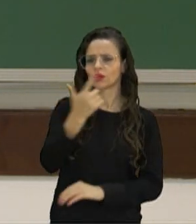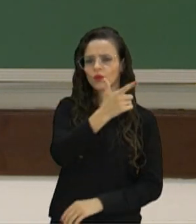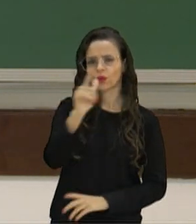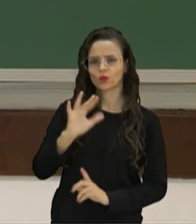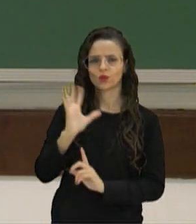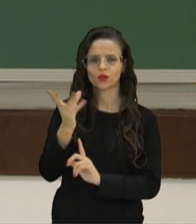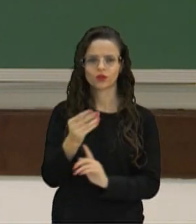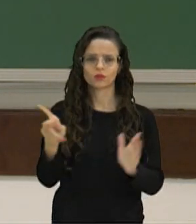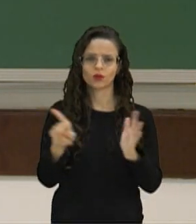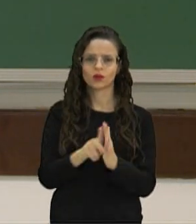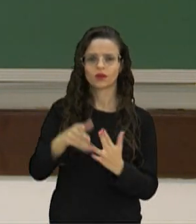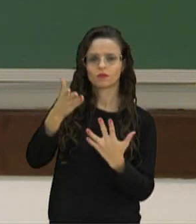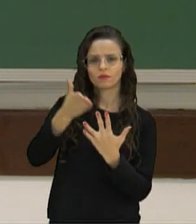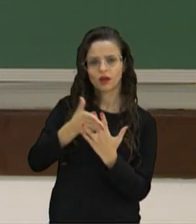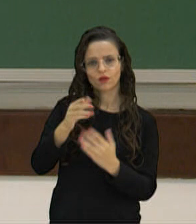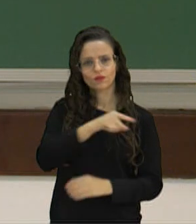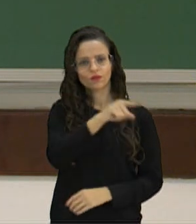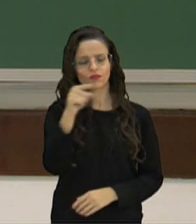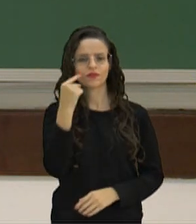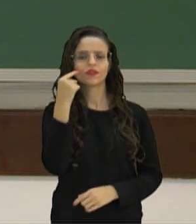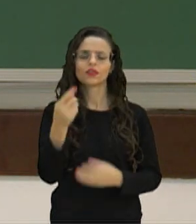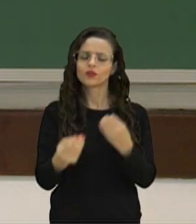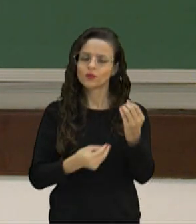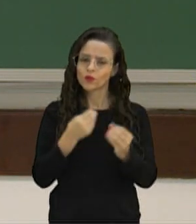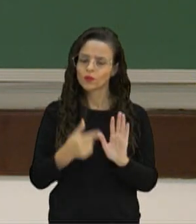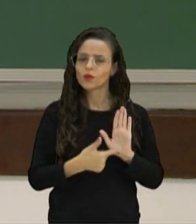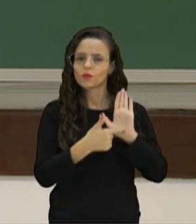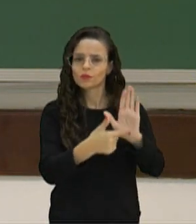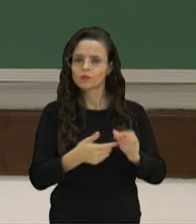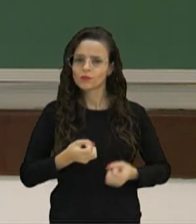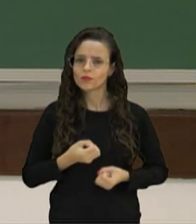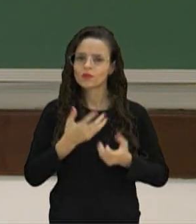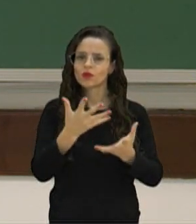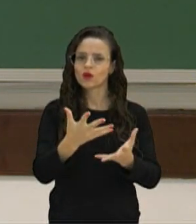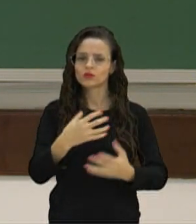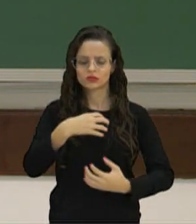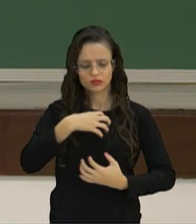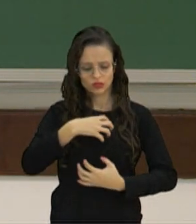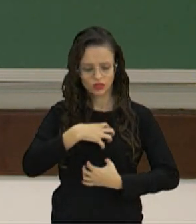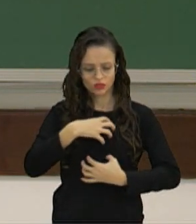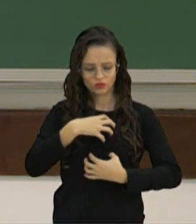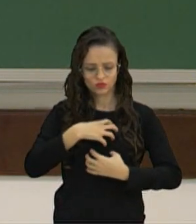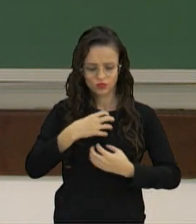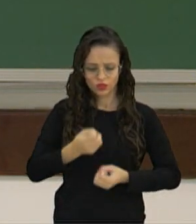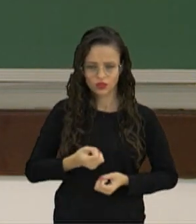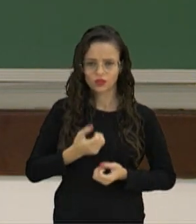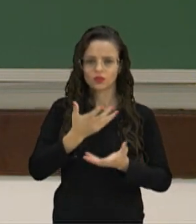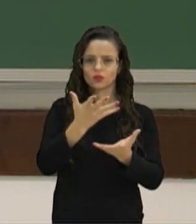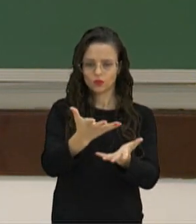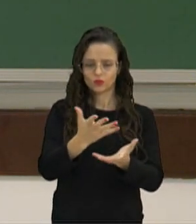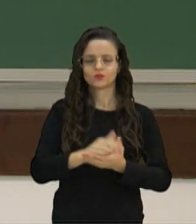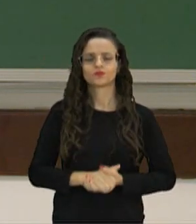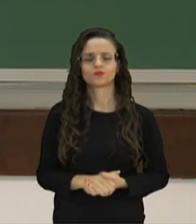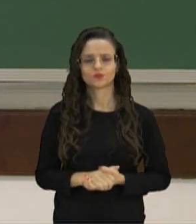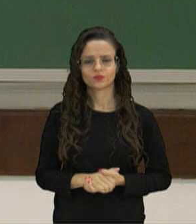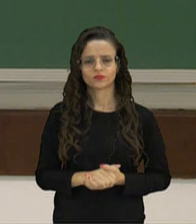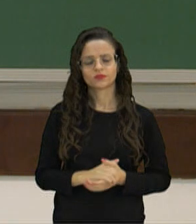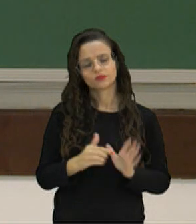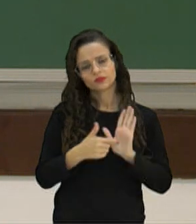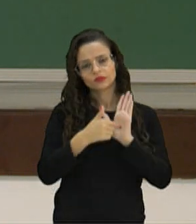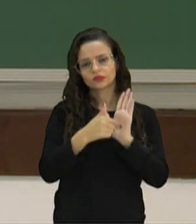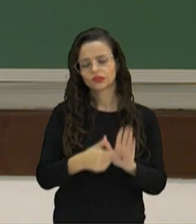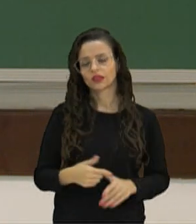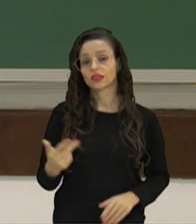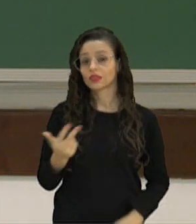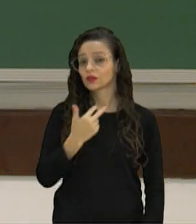artistas do Barroco, para ver como que é trazido todo aquele sentimento que as pessoas tinham naquela época de